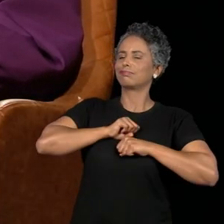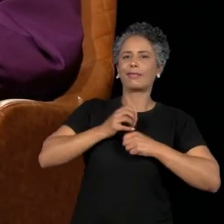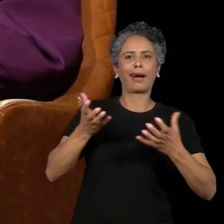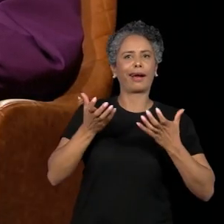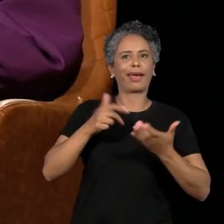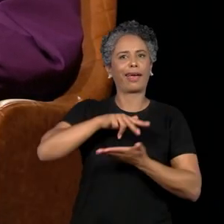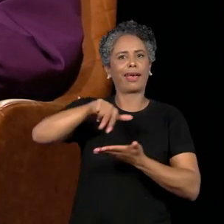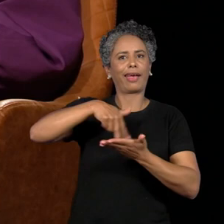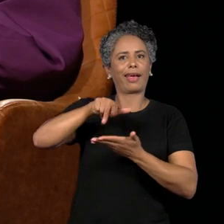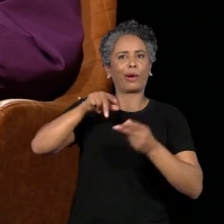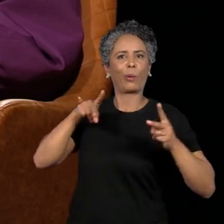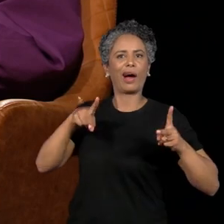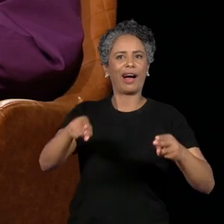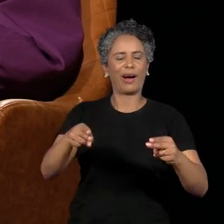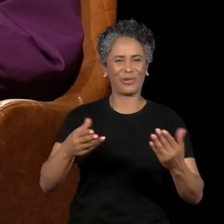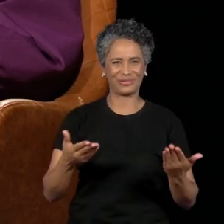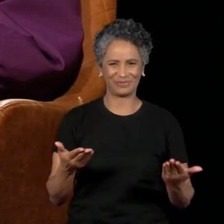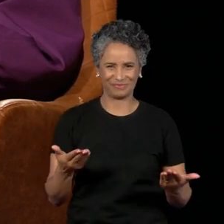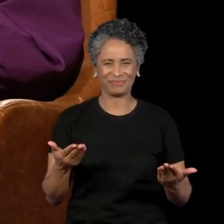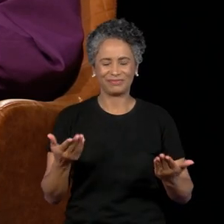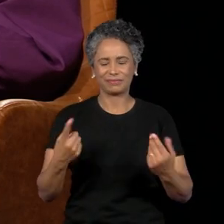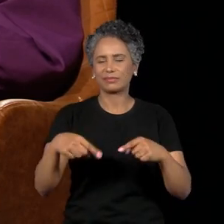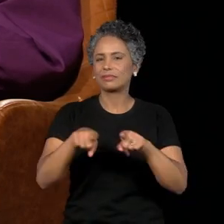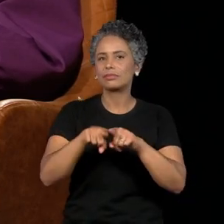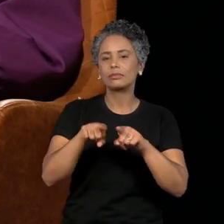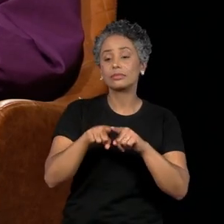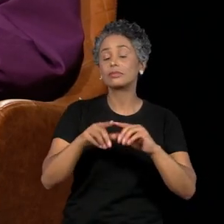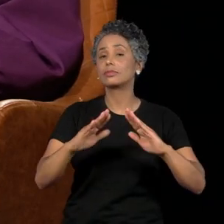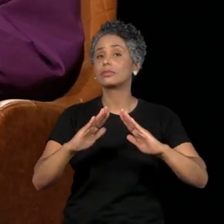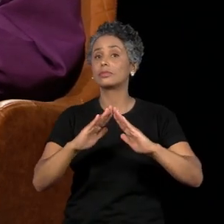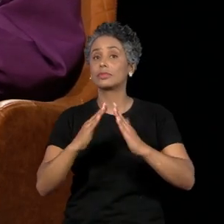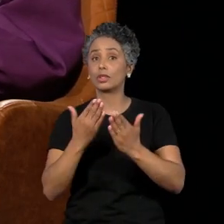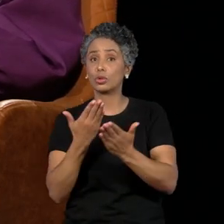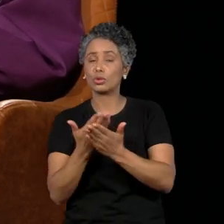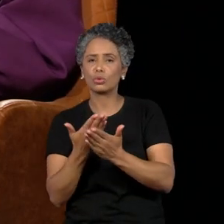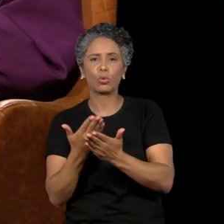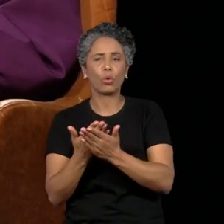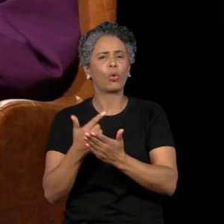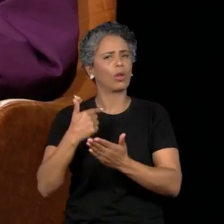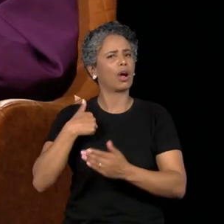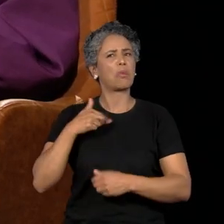eu voltava, às vezes, à escola e subia